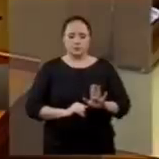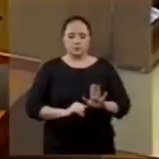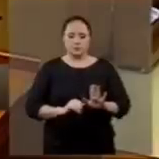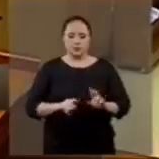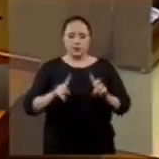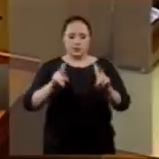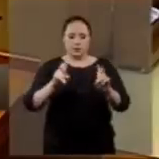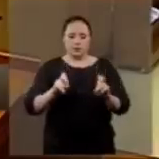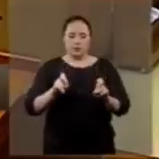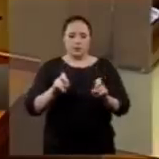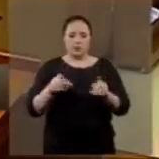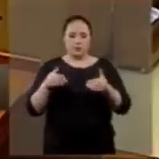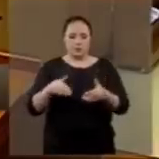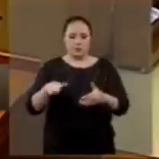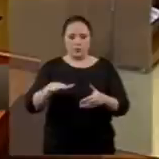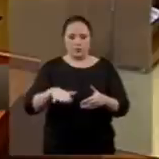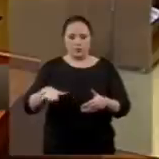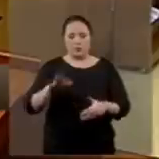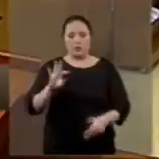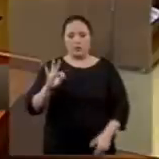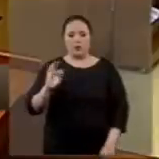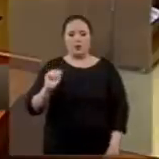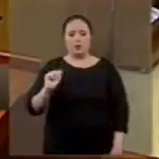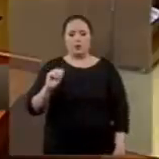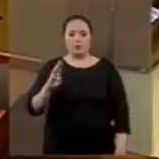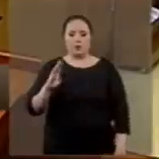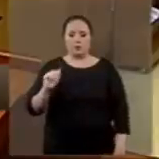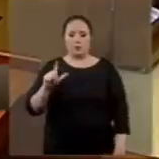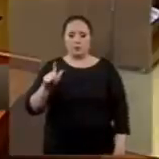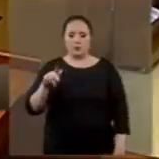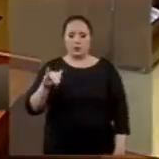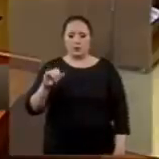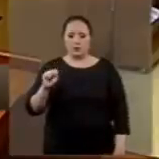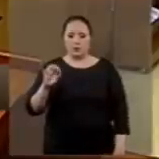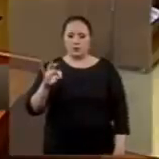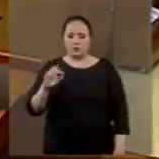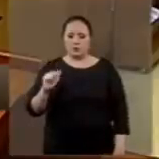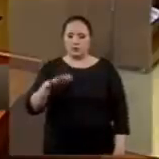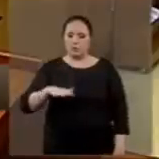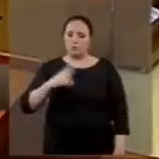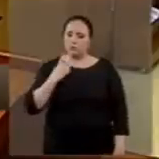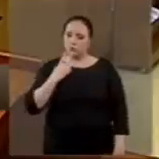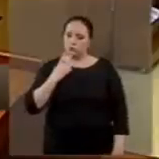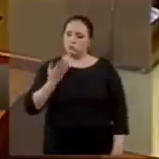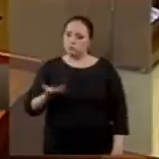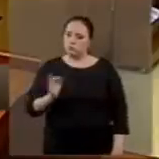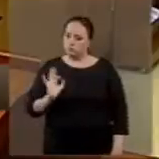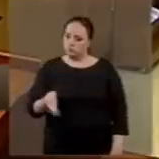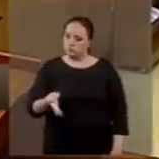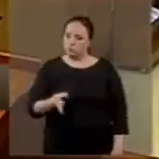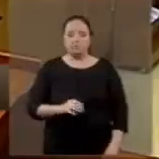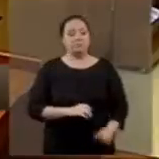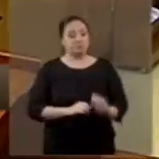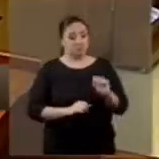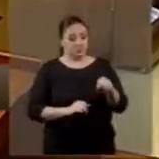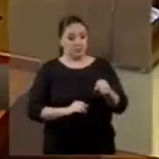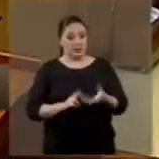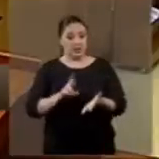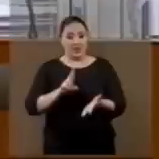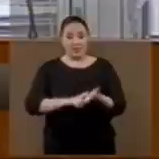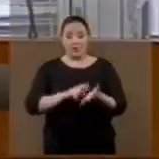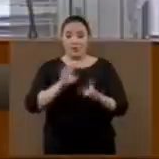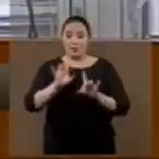diz respeito ao setor tabagista, né? Sim, porque se ficar em aberto. Não, ao setor tabagista. Essa norma é o registro